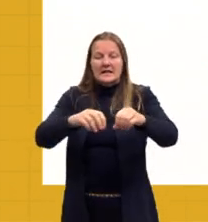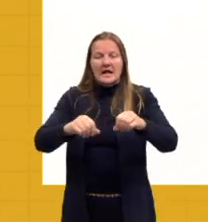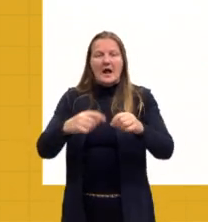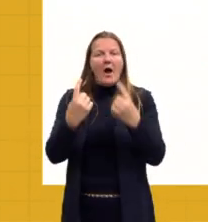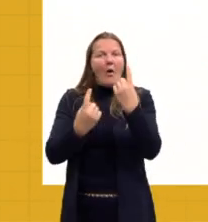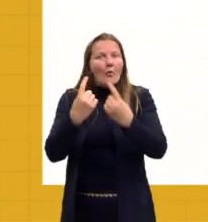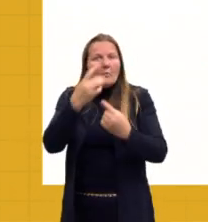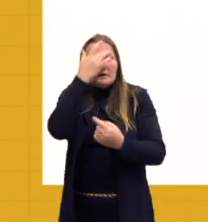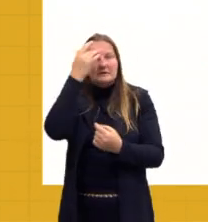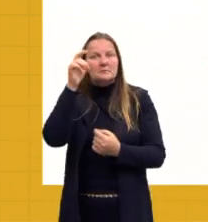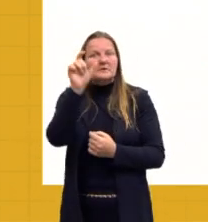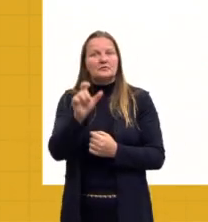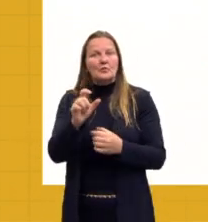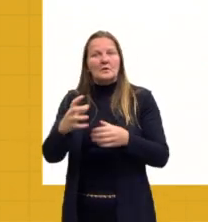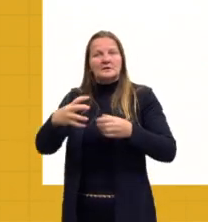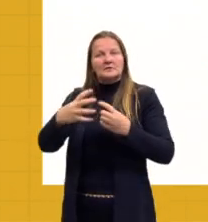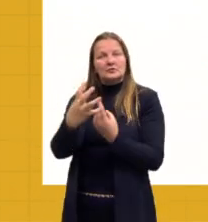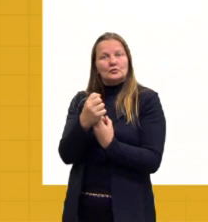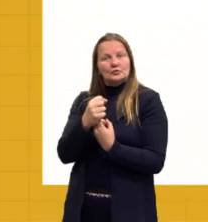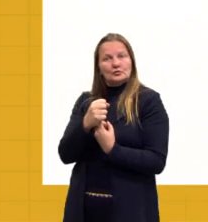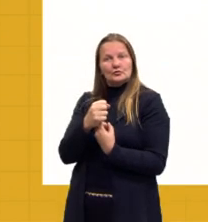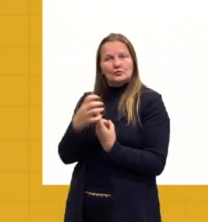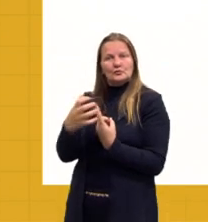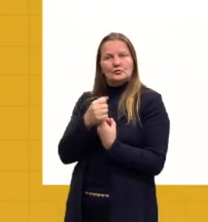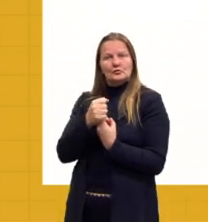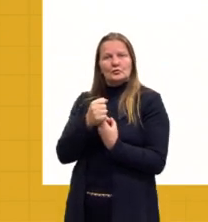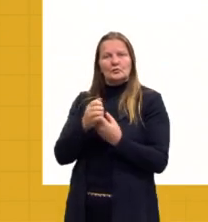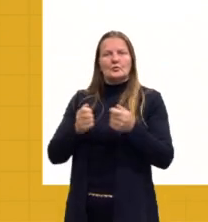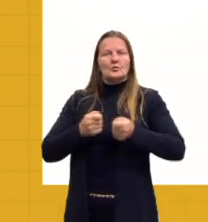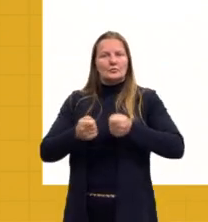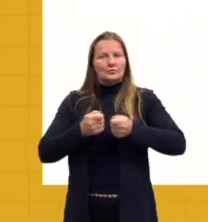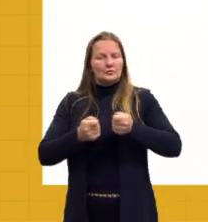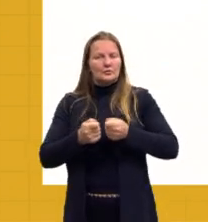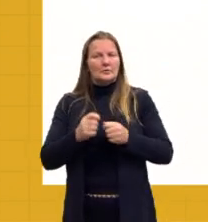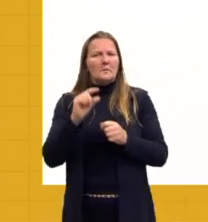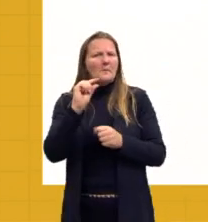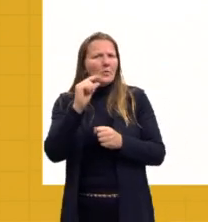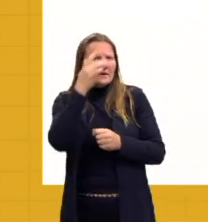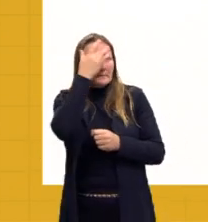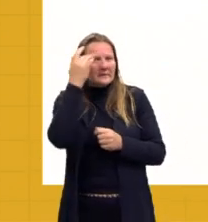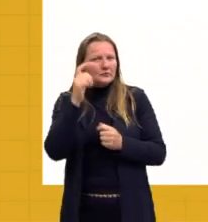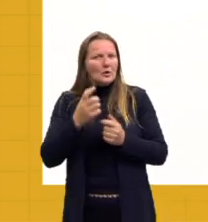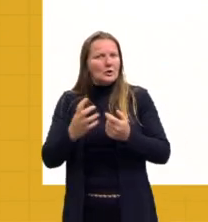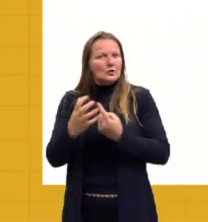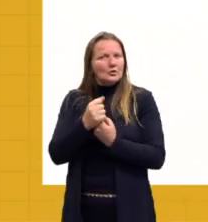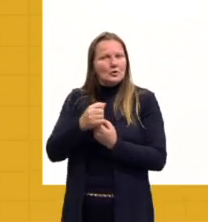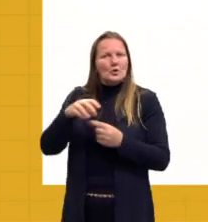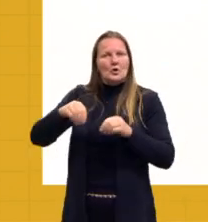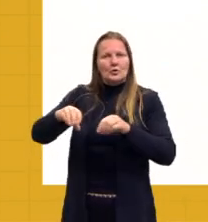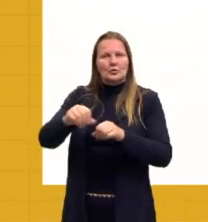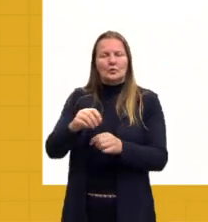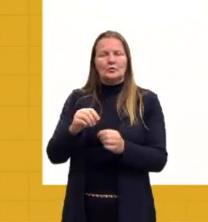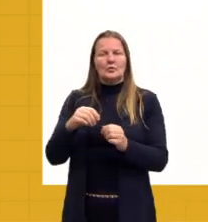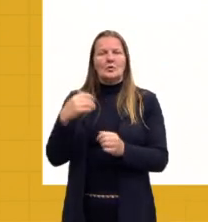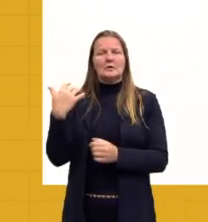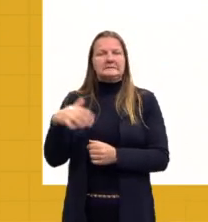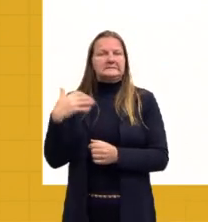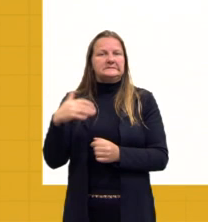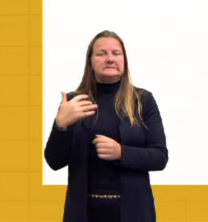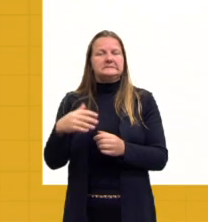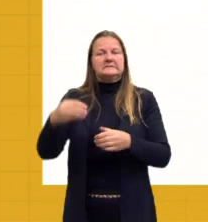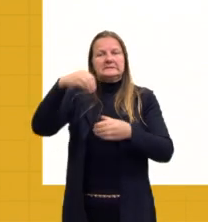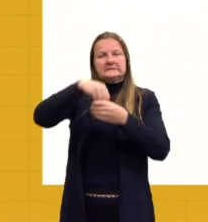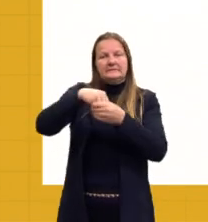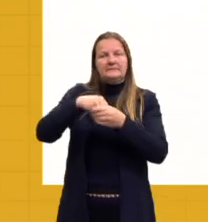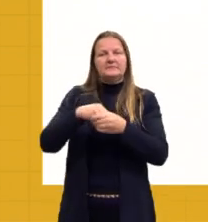que as terras né estão na mão de poucos e que o e levo então também o alimento né o mercado